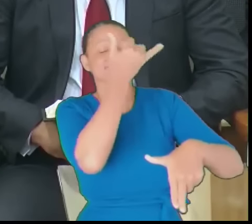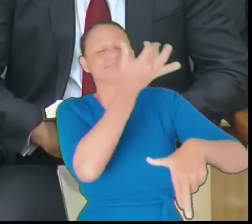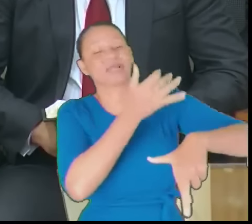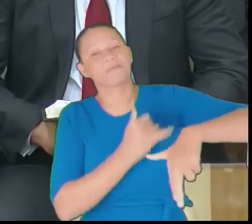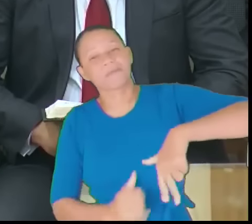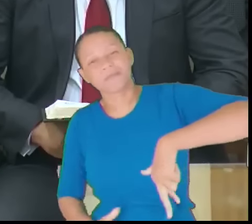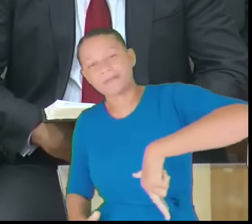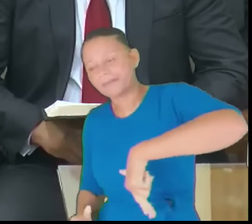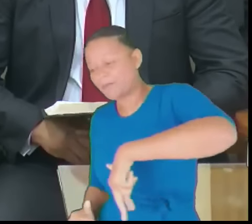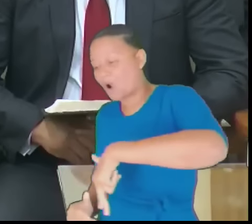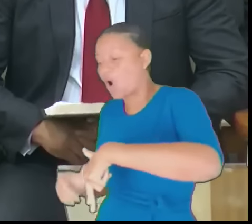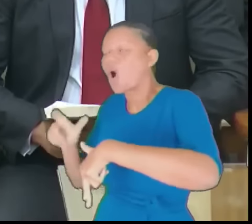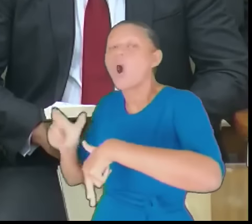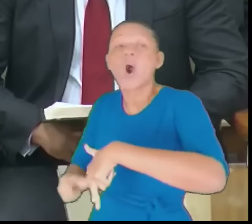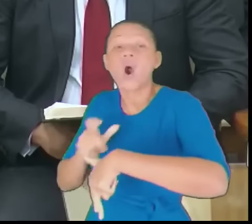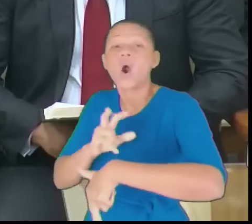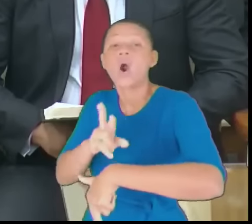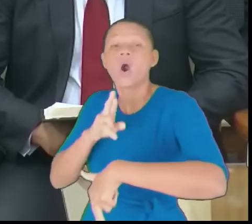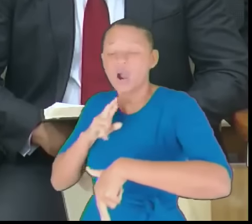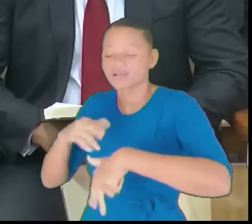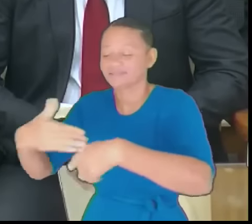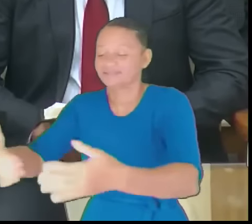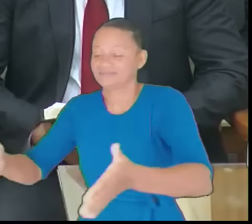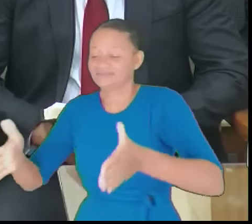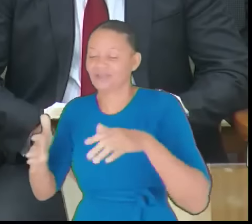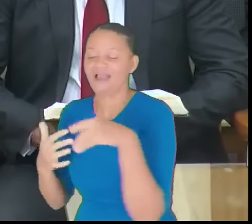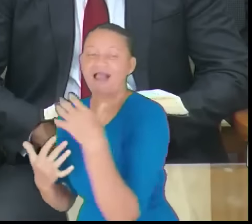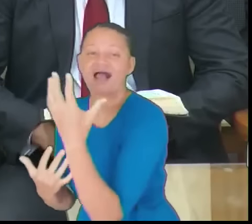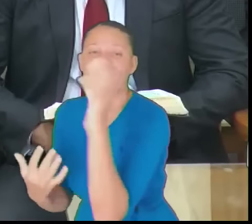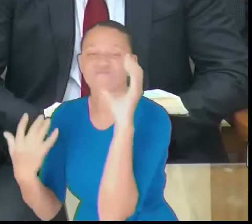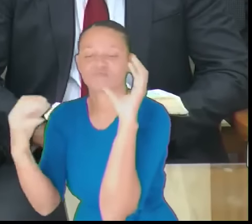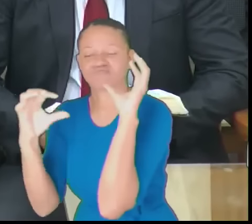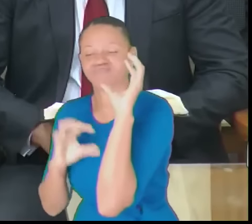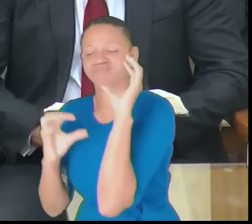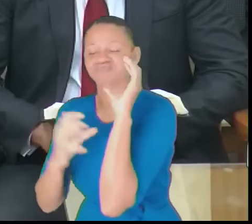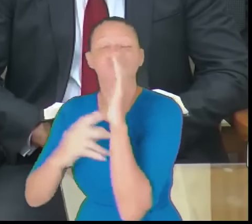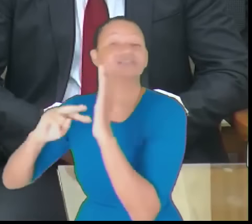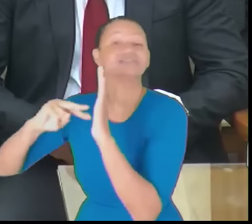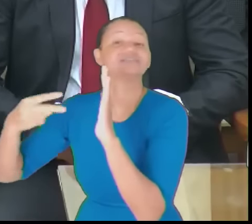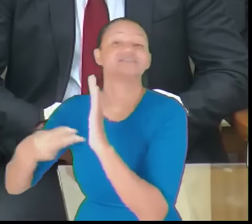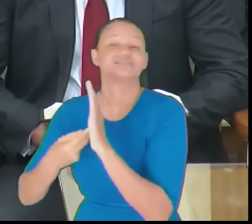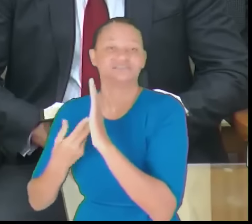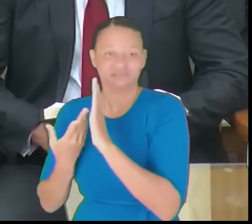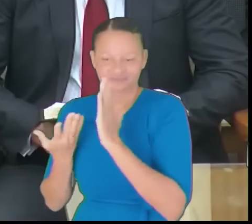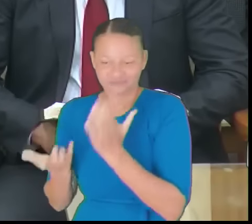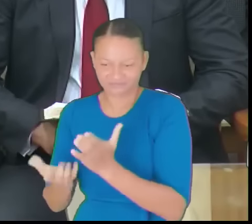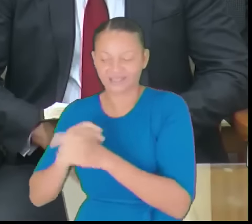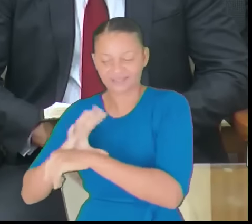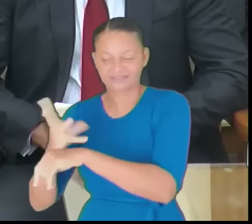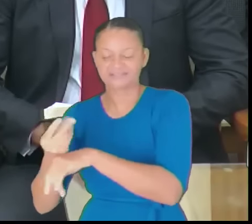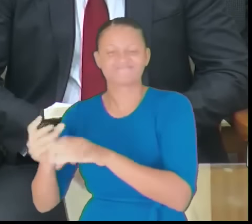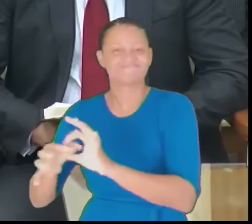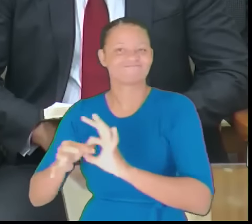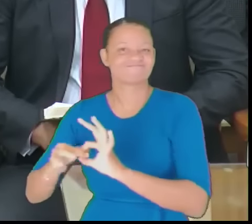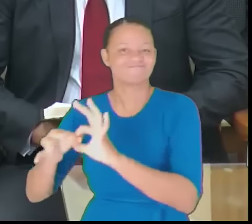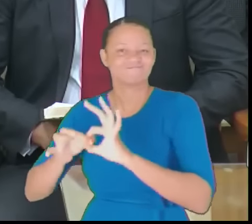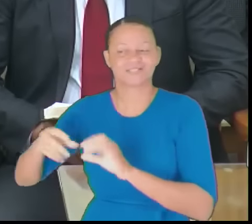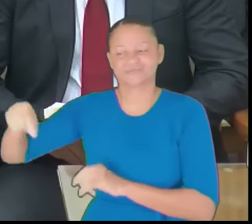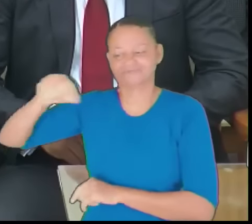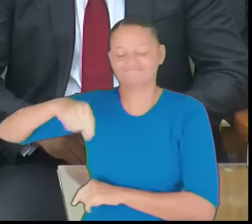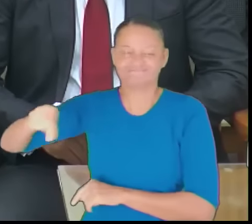onde? Me ajudem? No jardim. No jardim que representa a igreja, a comunhão dos santos. O encontro